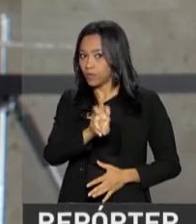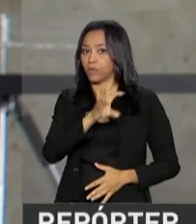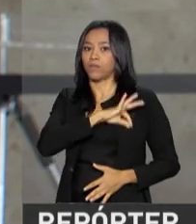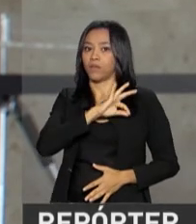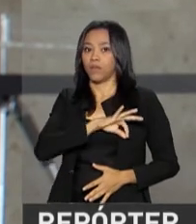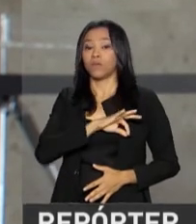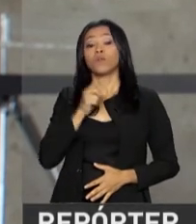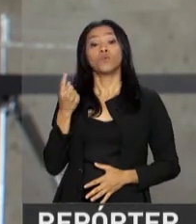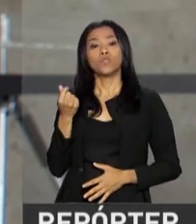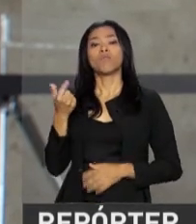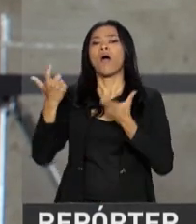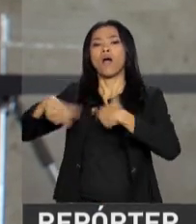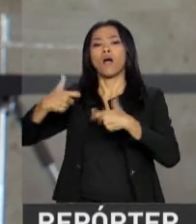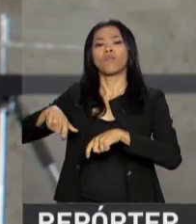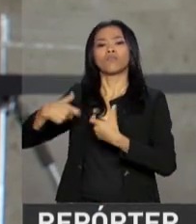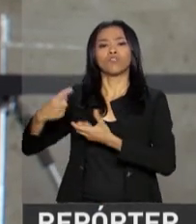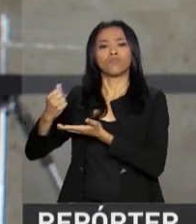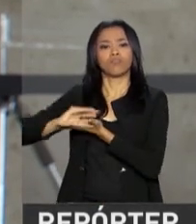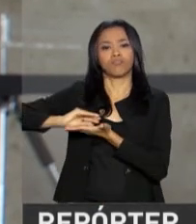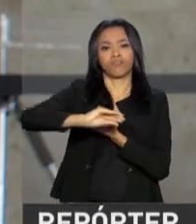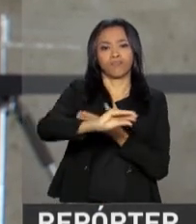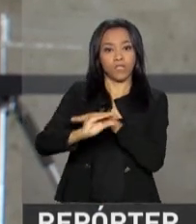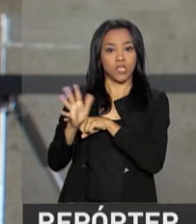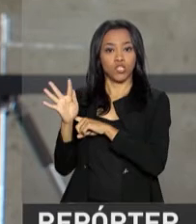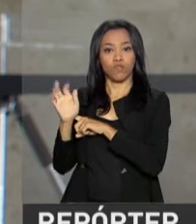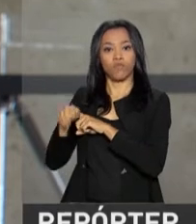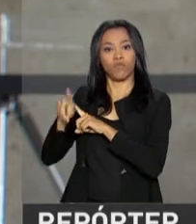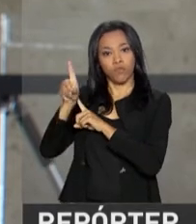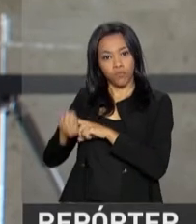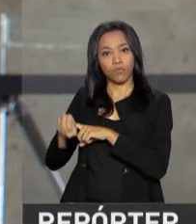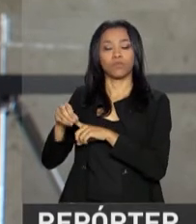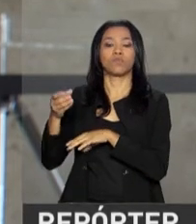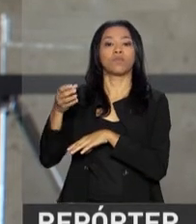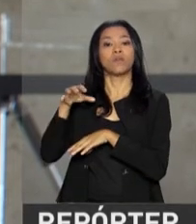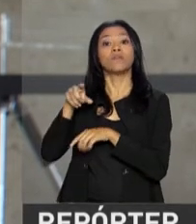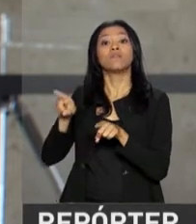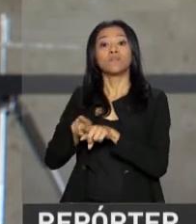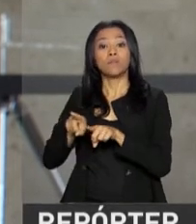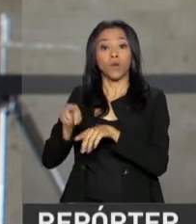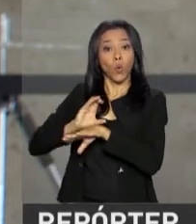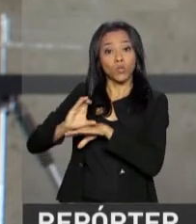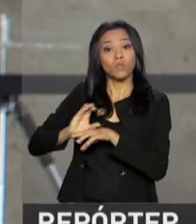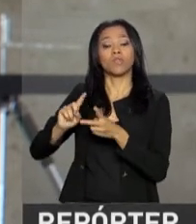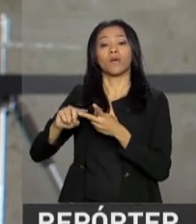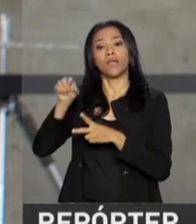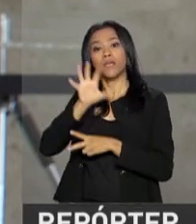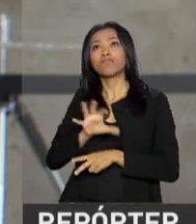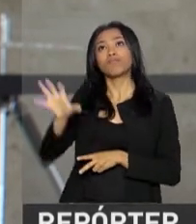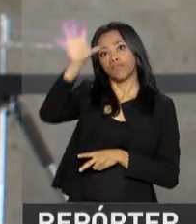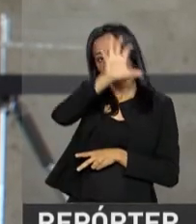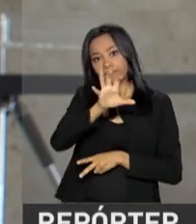recursos virão dos fundos constitucionais e regionais de desenvolvimento. As condições